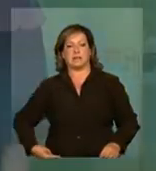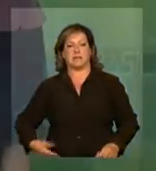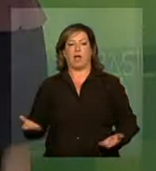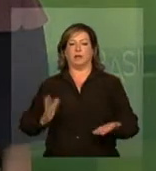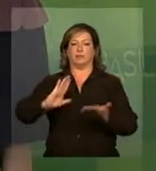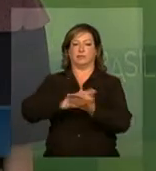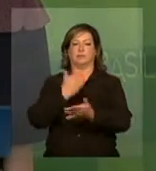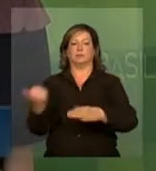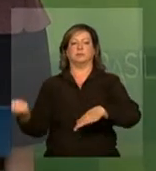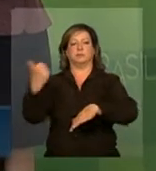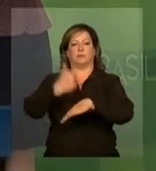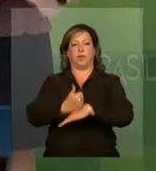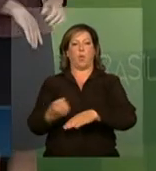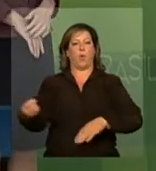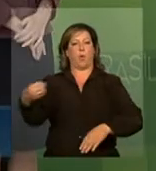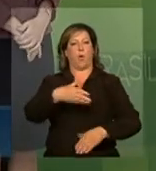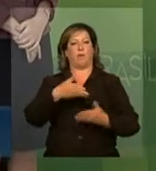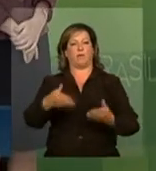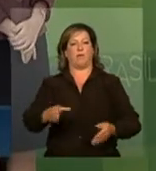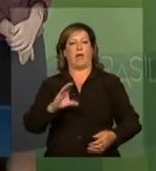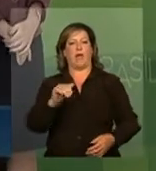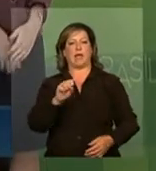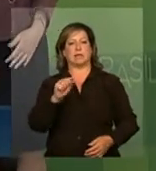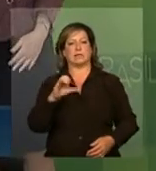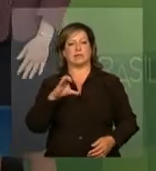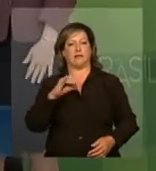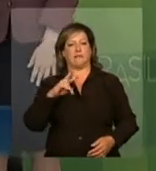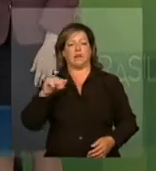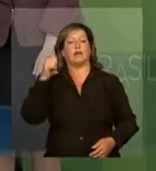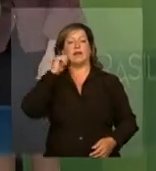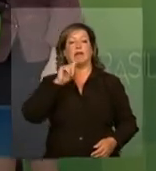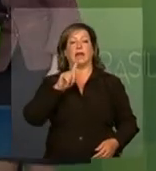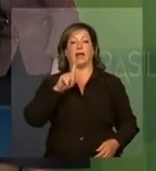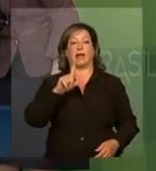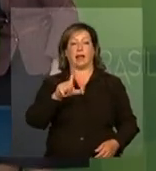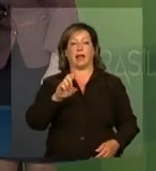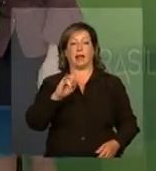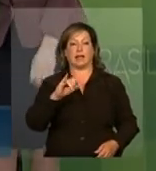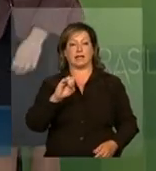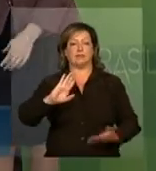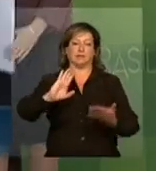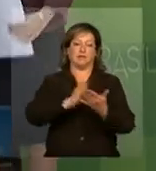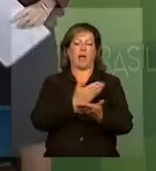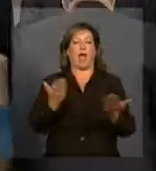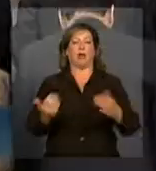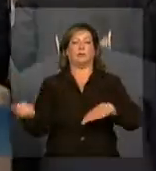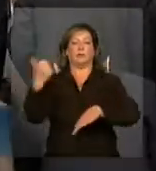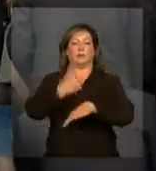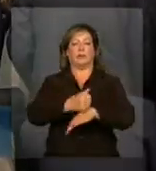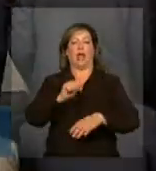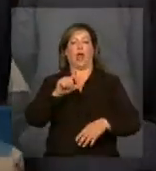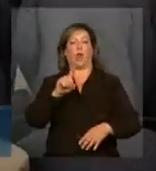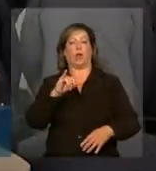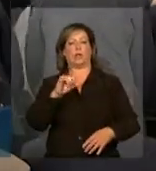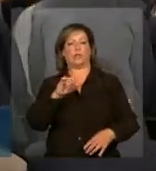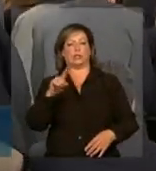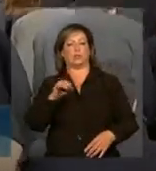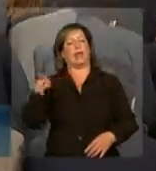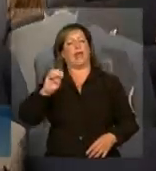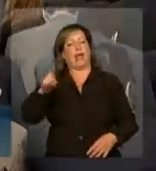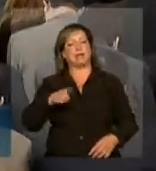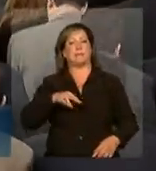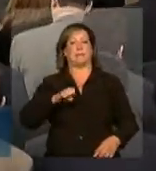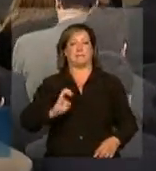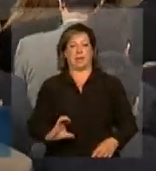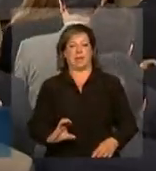da Presidência da República. Gleisi Hoffmann entrega o cargo para Aloísio Mercadante, ex-ministro da Educação. Vamos